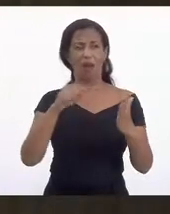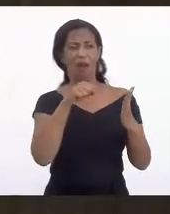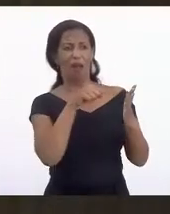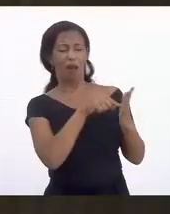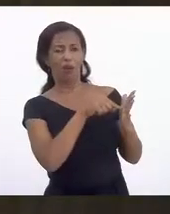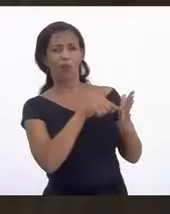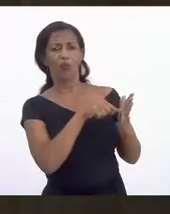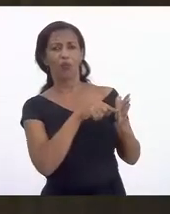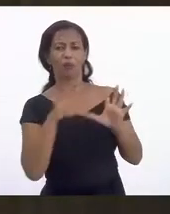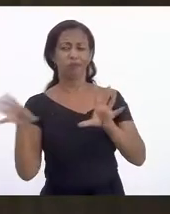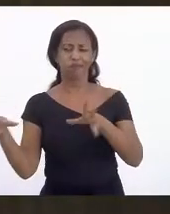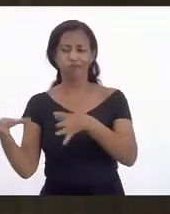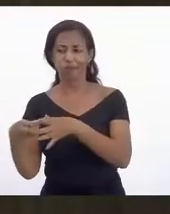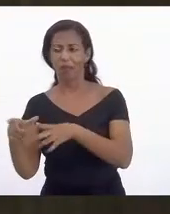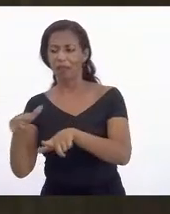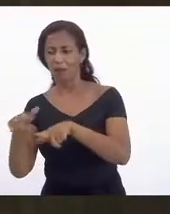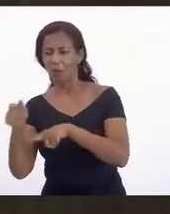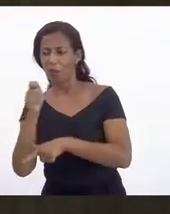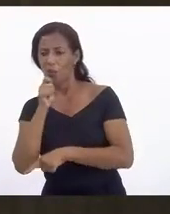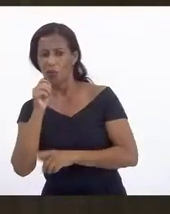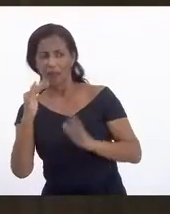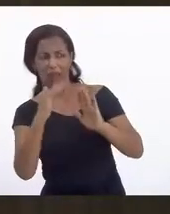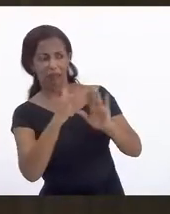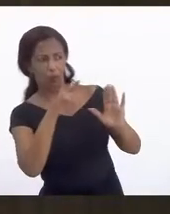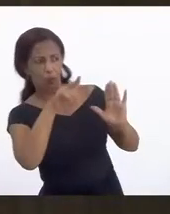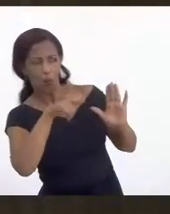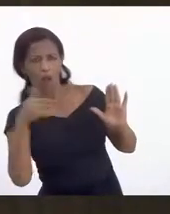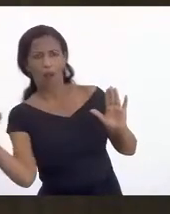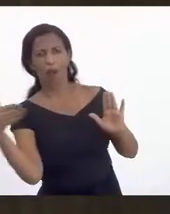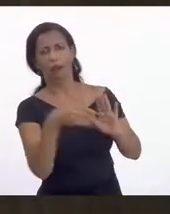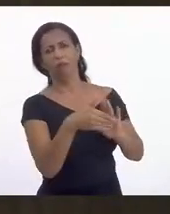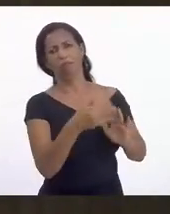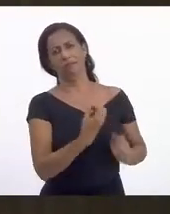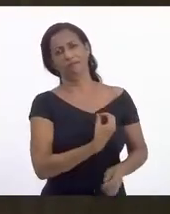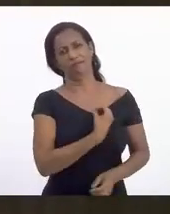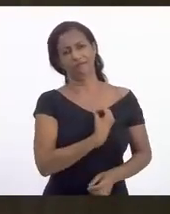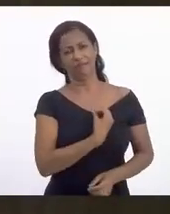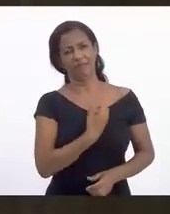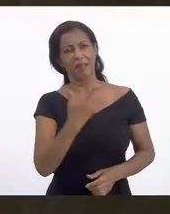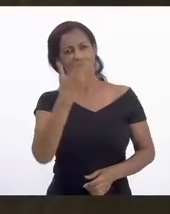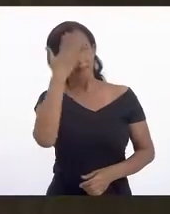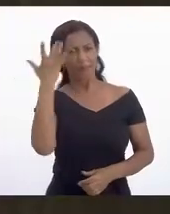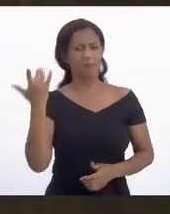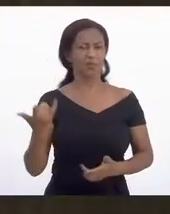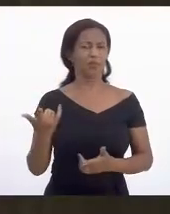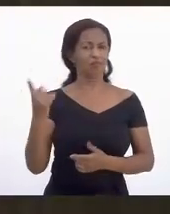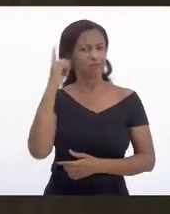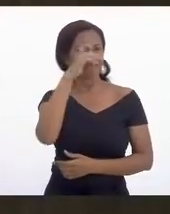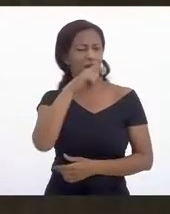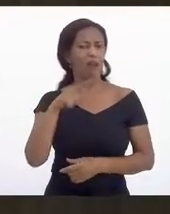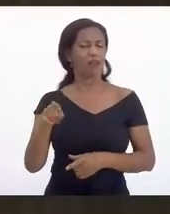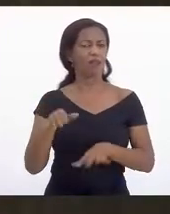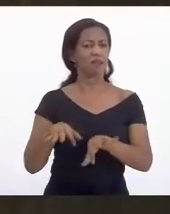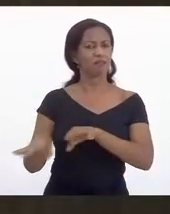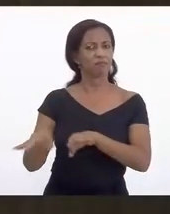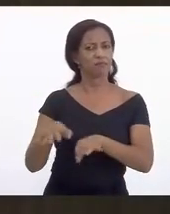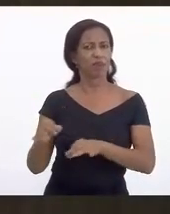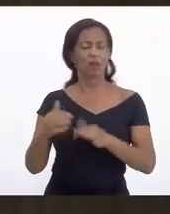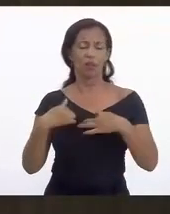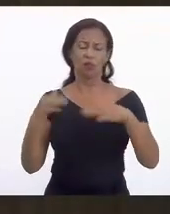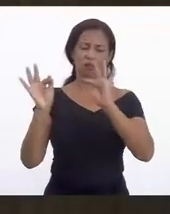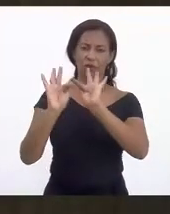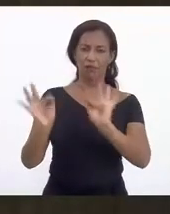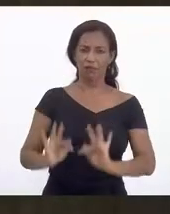por parte de uma classe trabalhadora extremamente precarizada. Então, esse projeto, muito